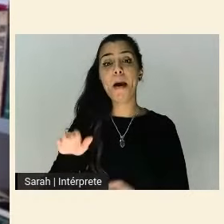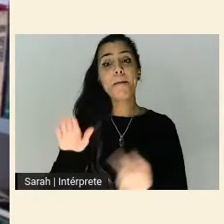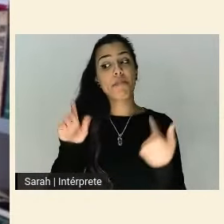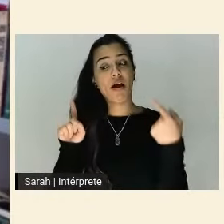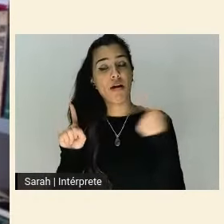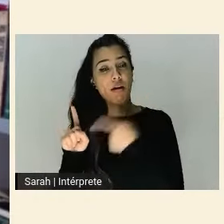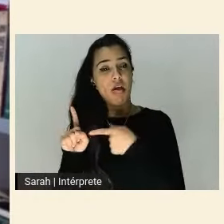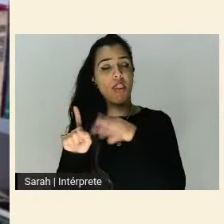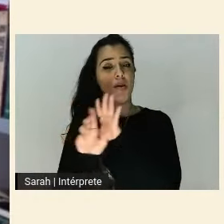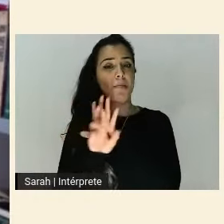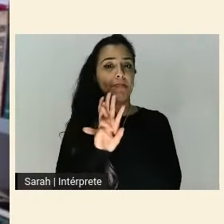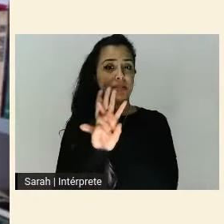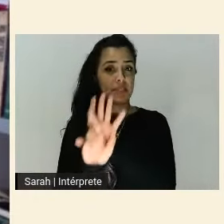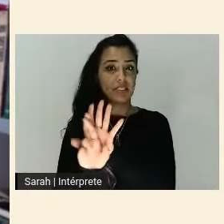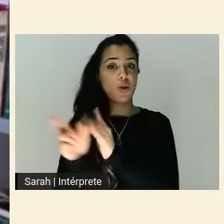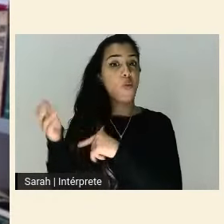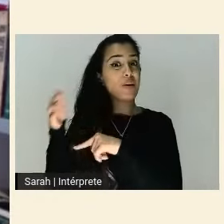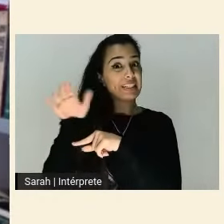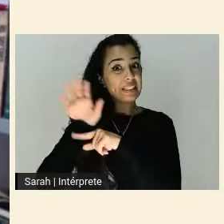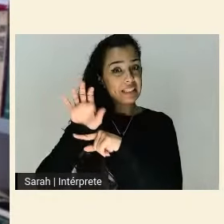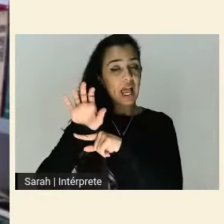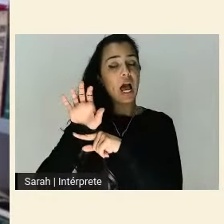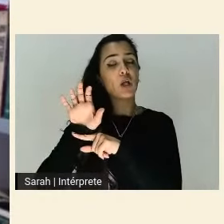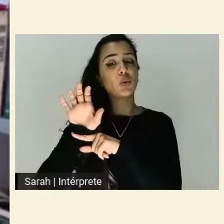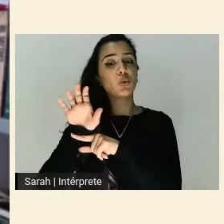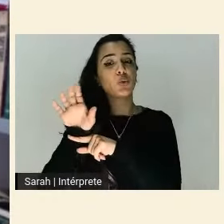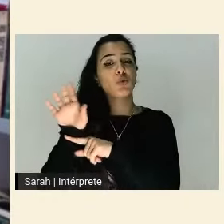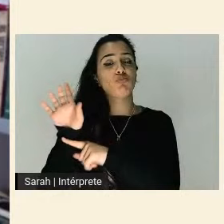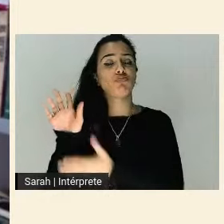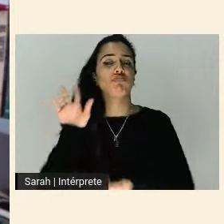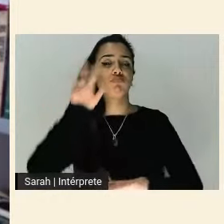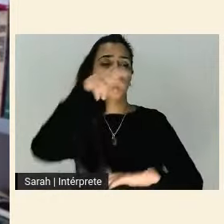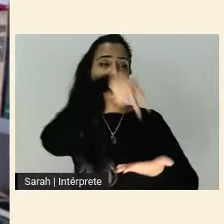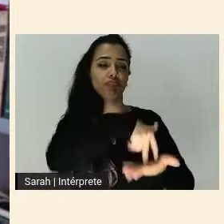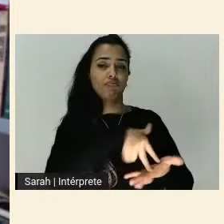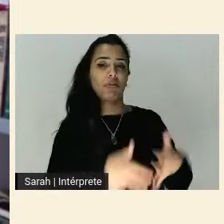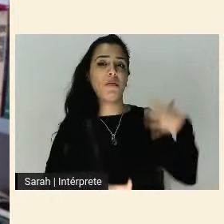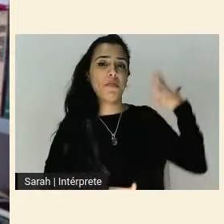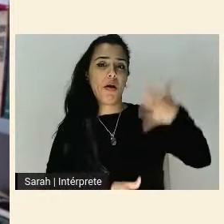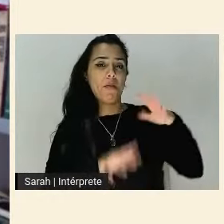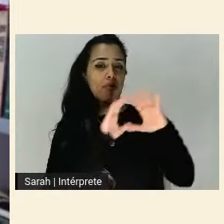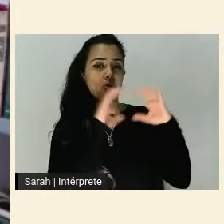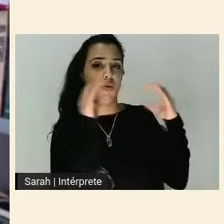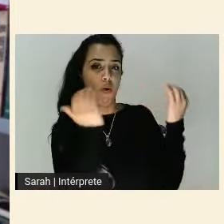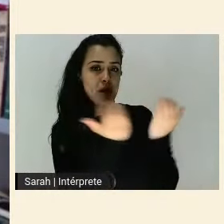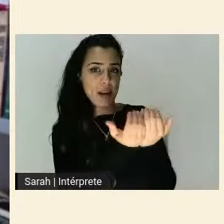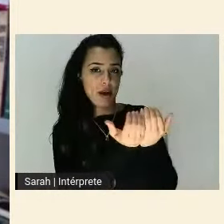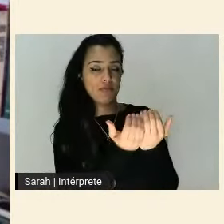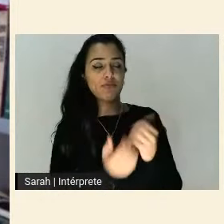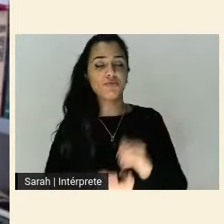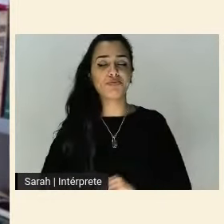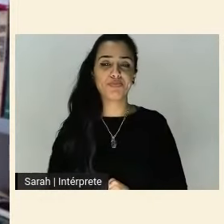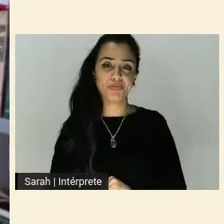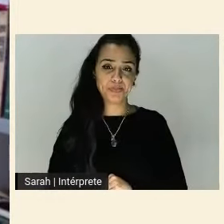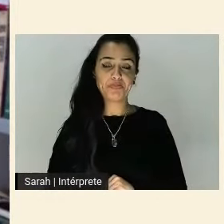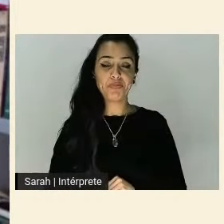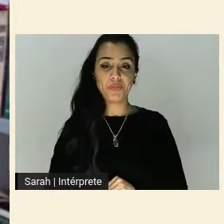né, o Estado da Paraíba no Congresso Regionalista, né? No qual, inclusive,